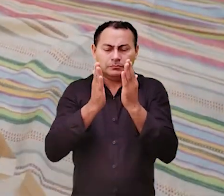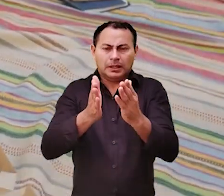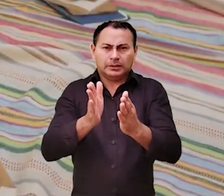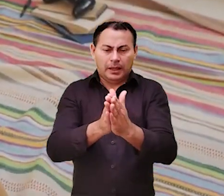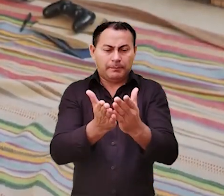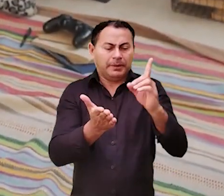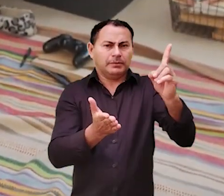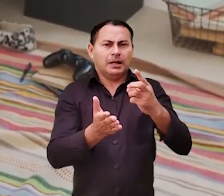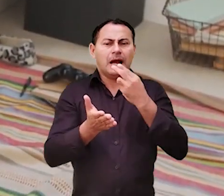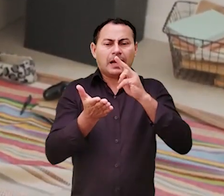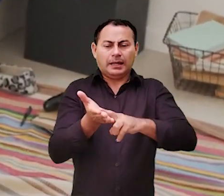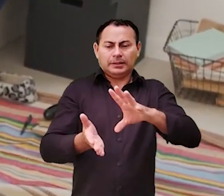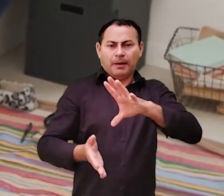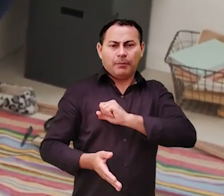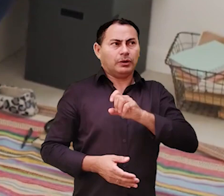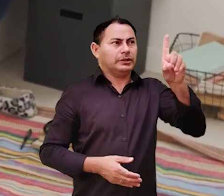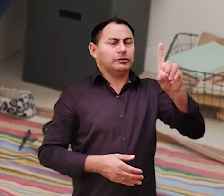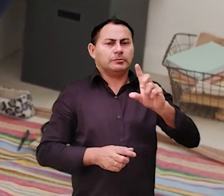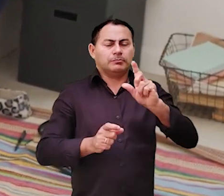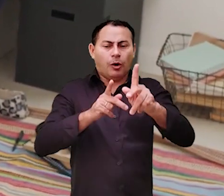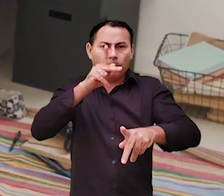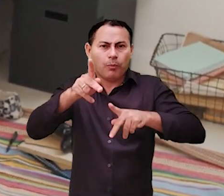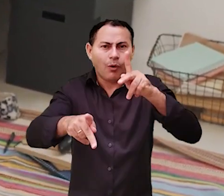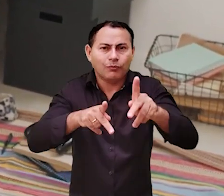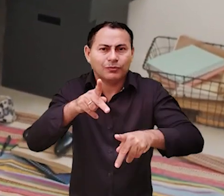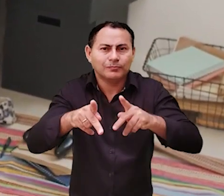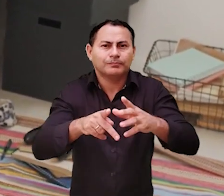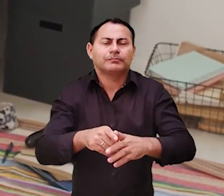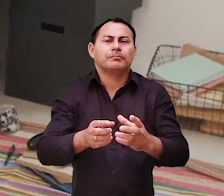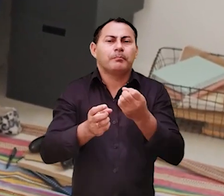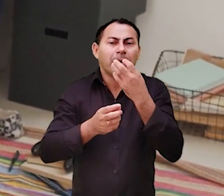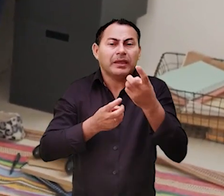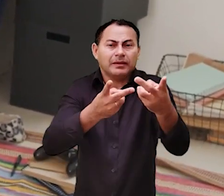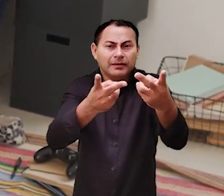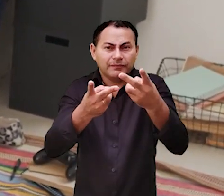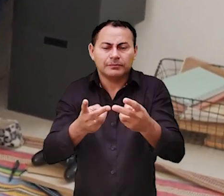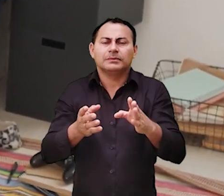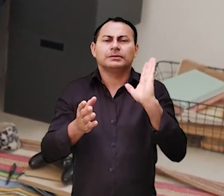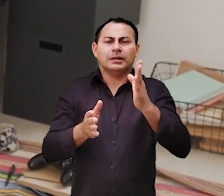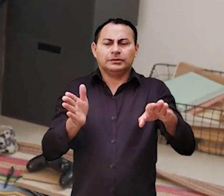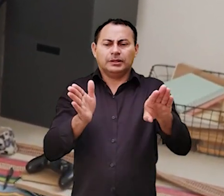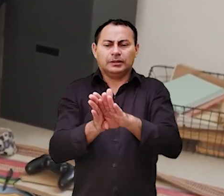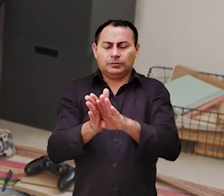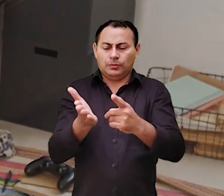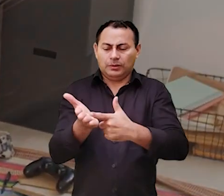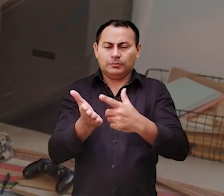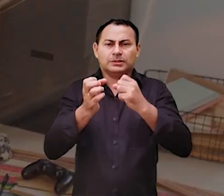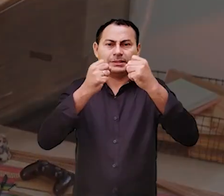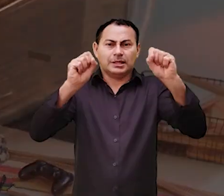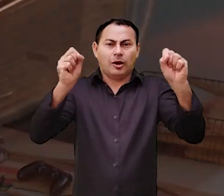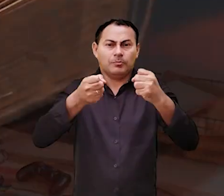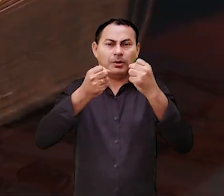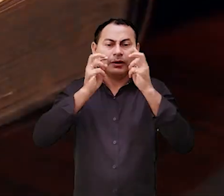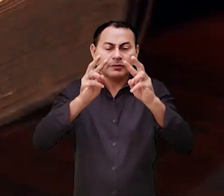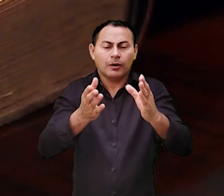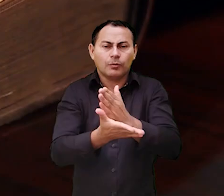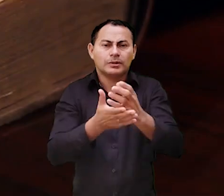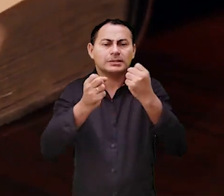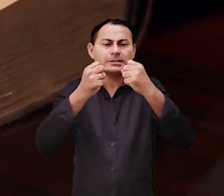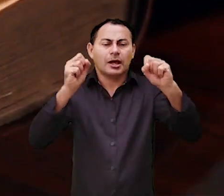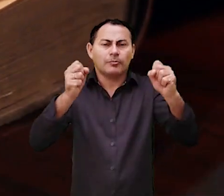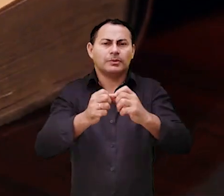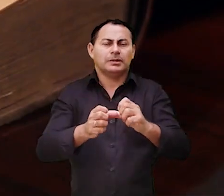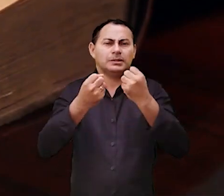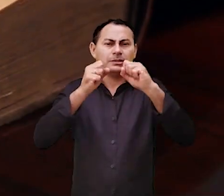estudo panorâmico da Bíblia, a carta de amor de Deus para a humanidade. Bem-vindos. Já chegamos ao livro de Salmos e já vimos alguns